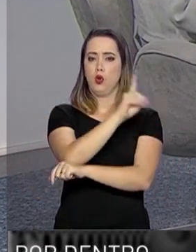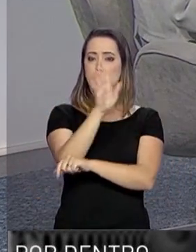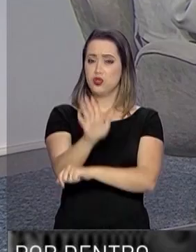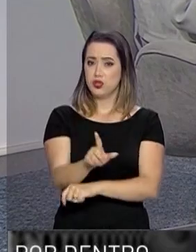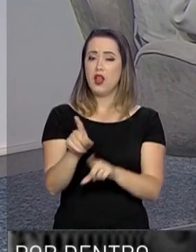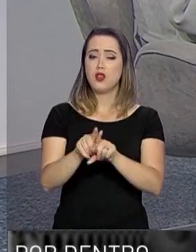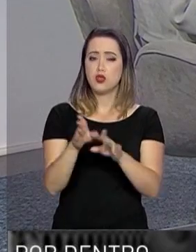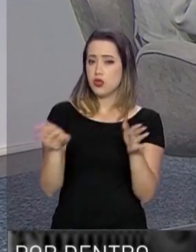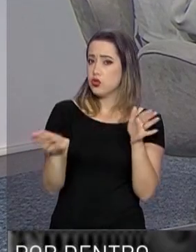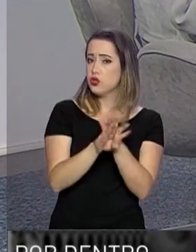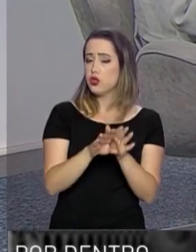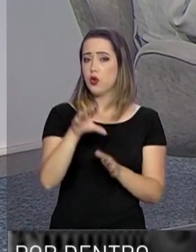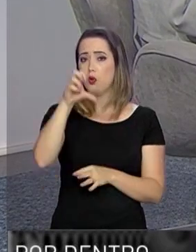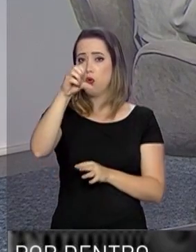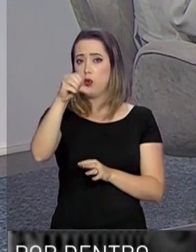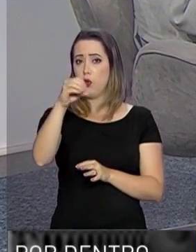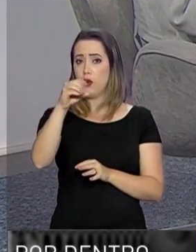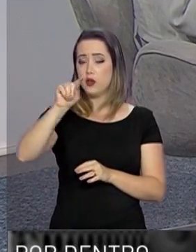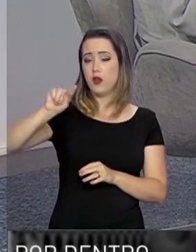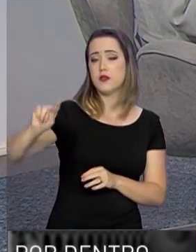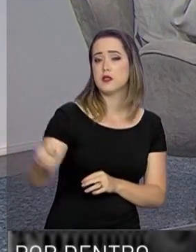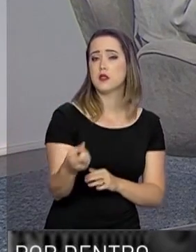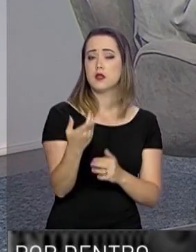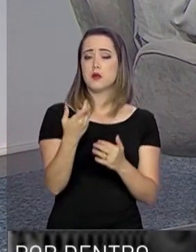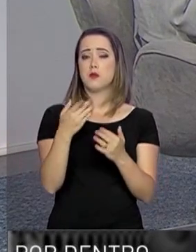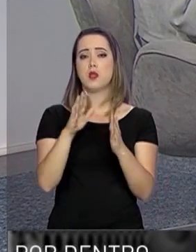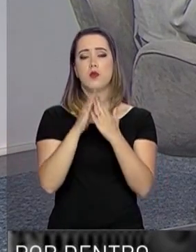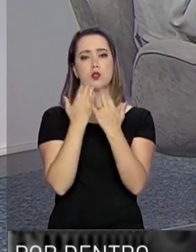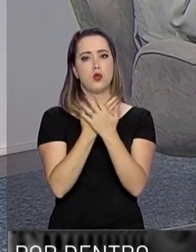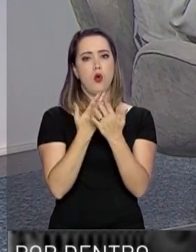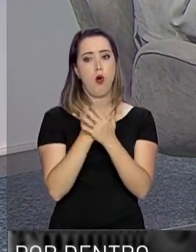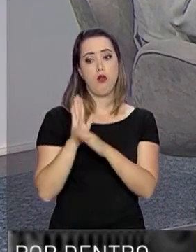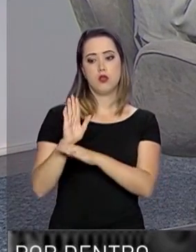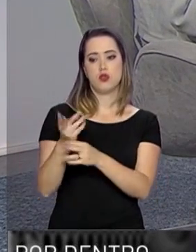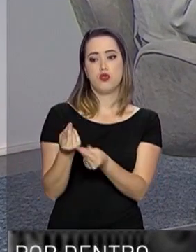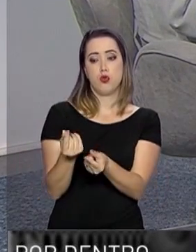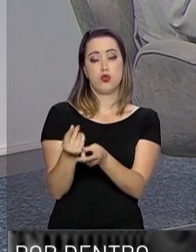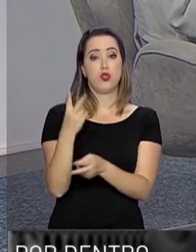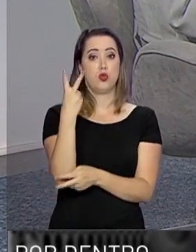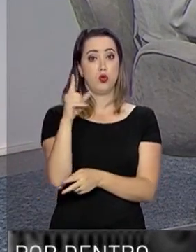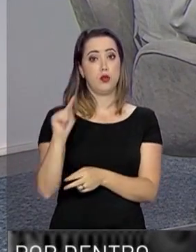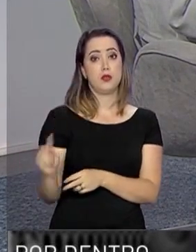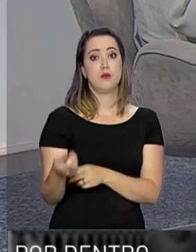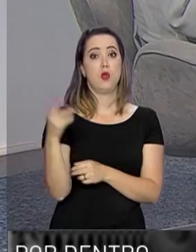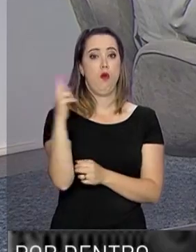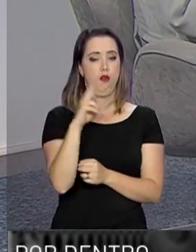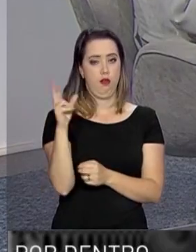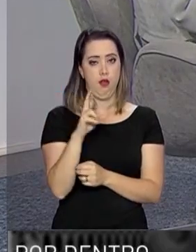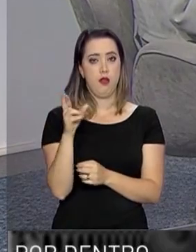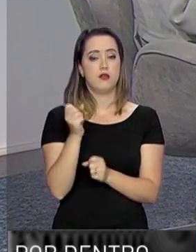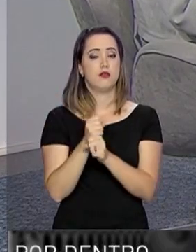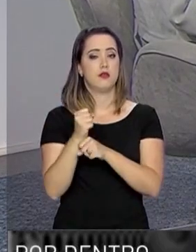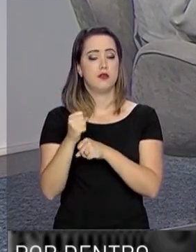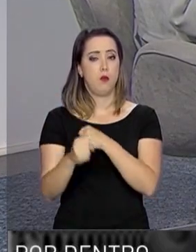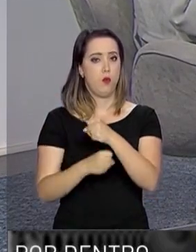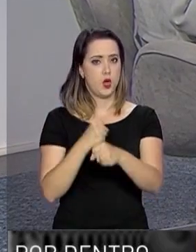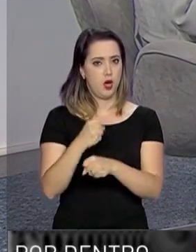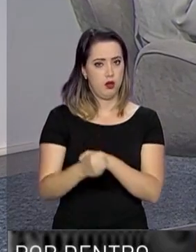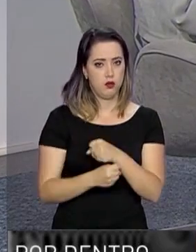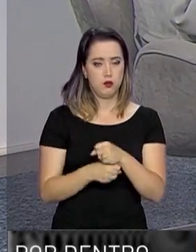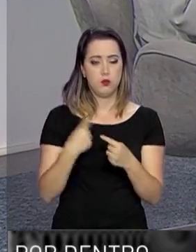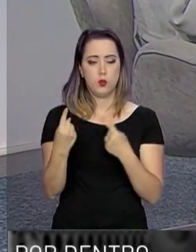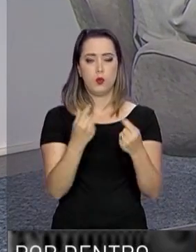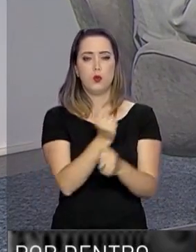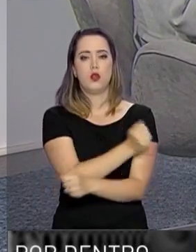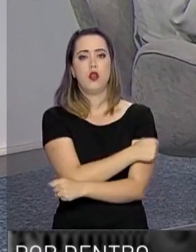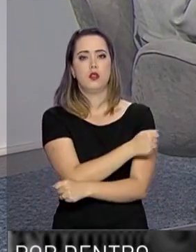escolas, com apoio de R$ 2.000 por aluno por ano, o que é muito recurso para suportar e